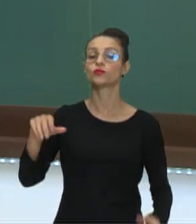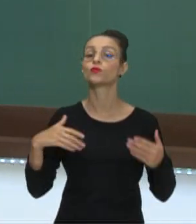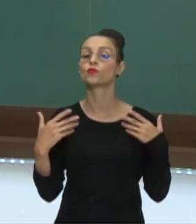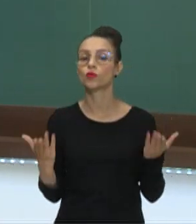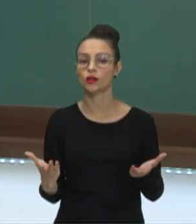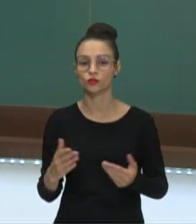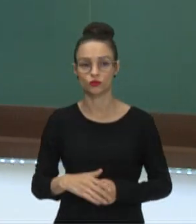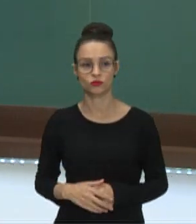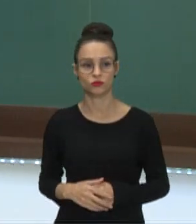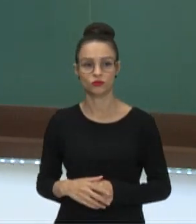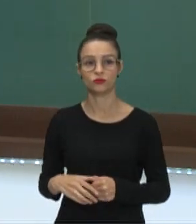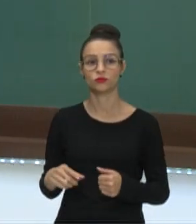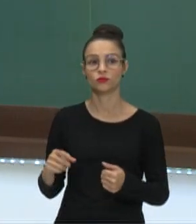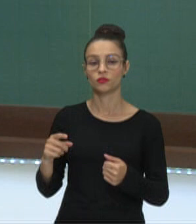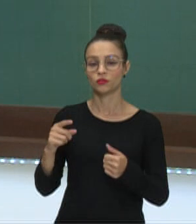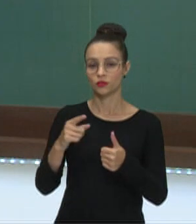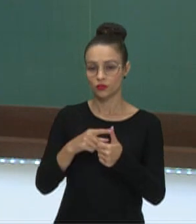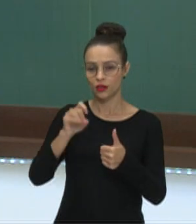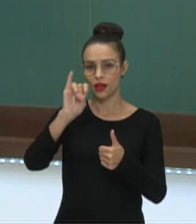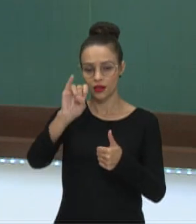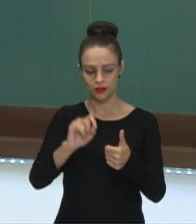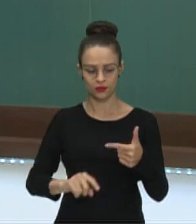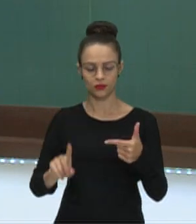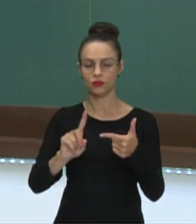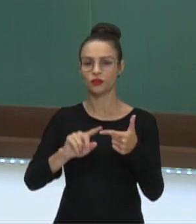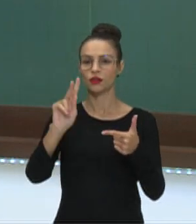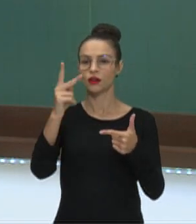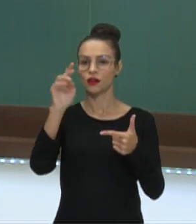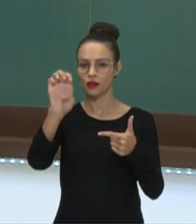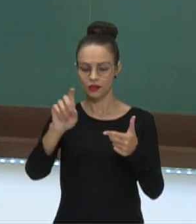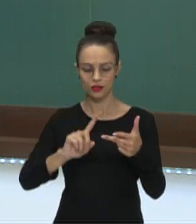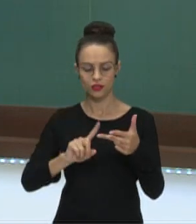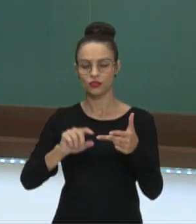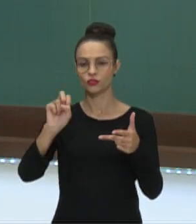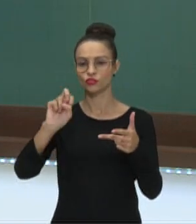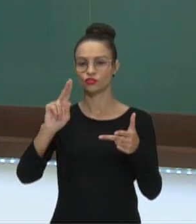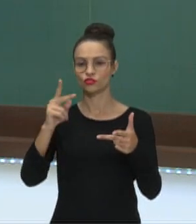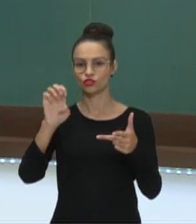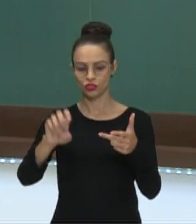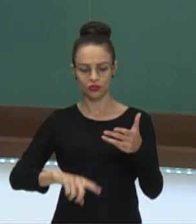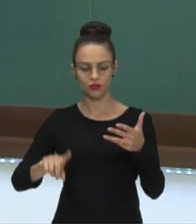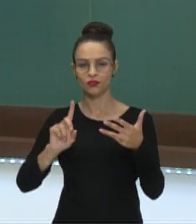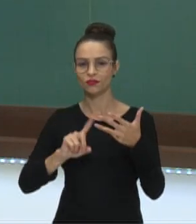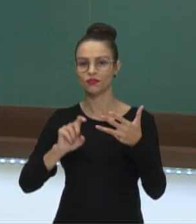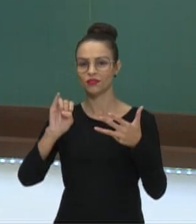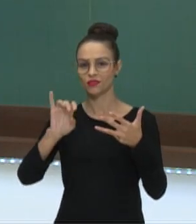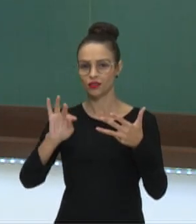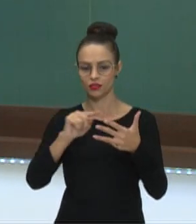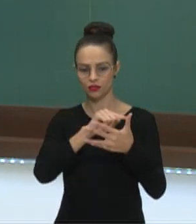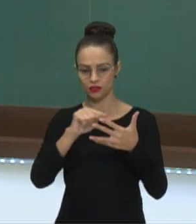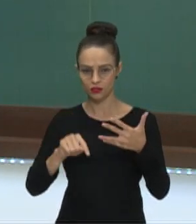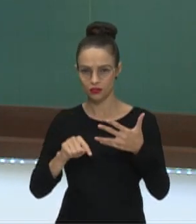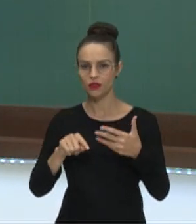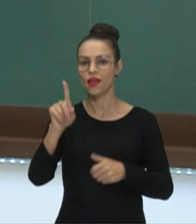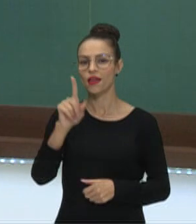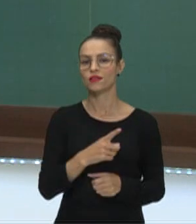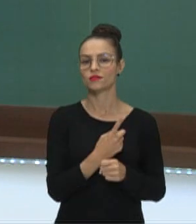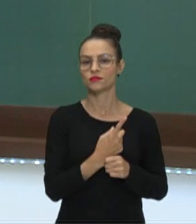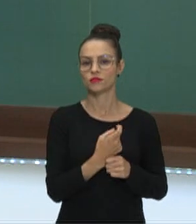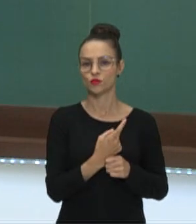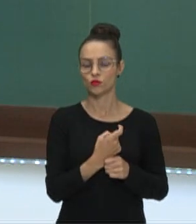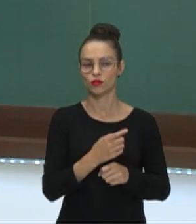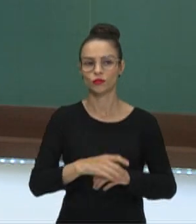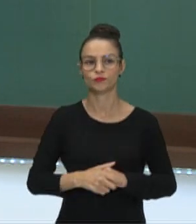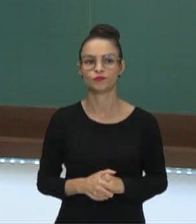tiver I, quando eu tiver he, quando eu tiver she e quando eu tiver o it. Então, são as pessoas do